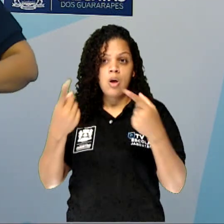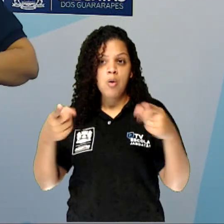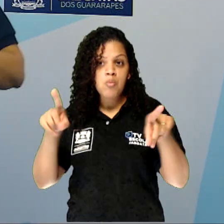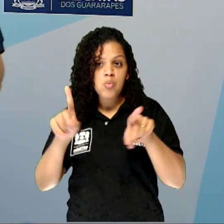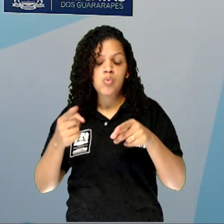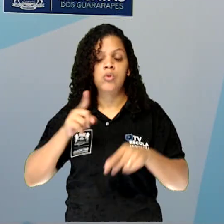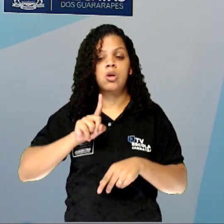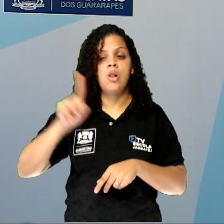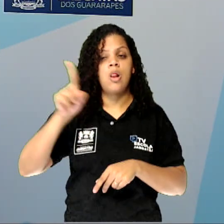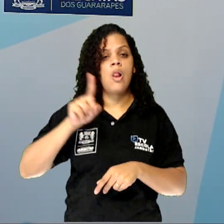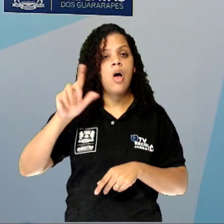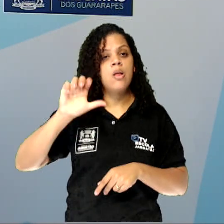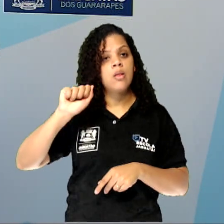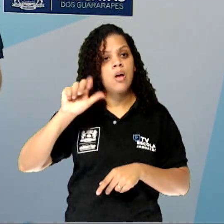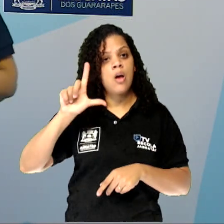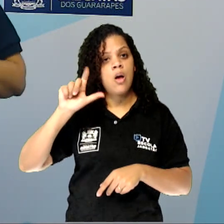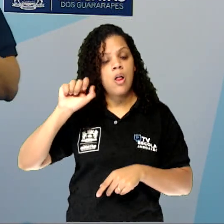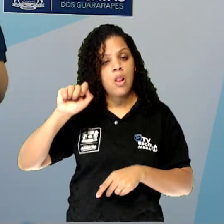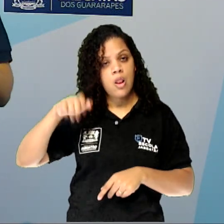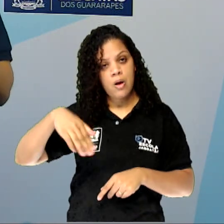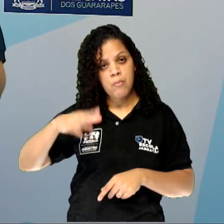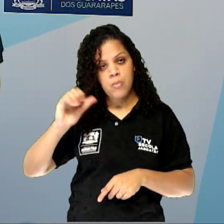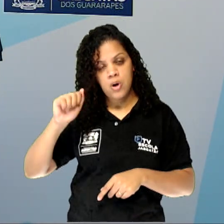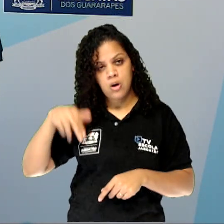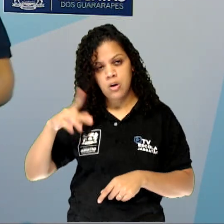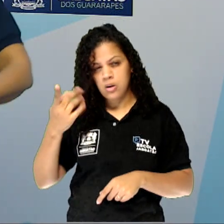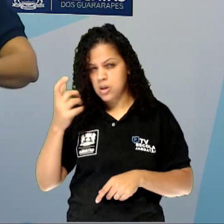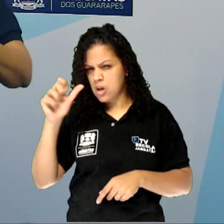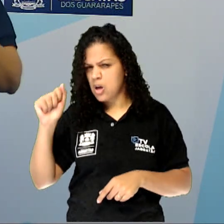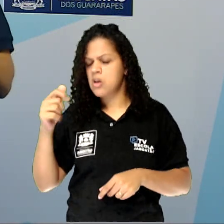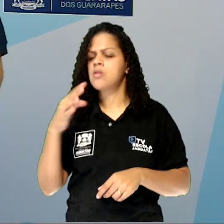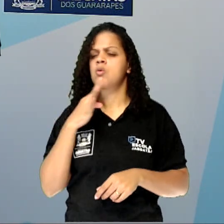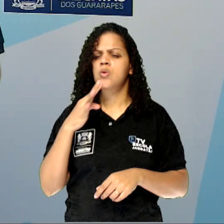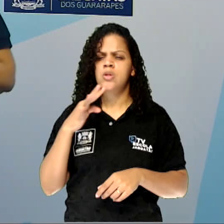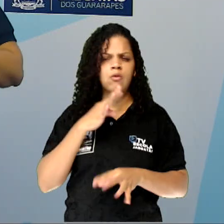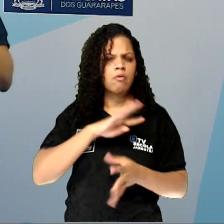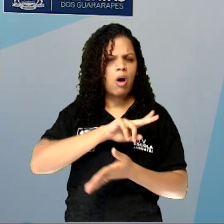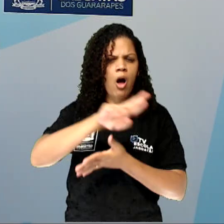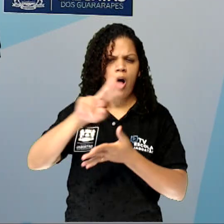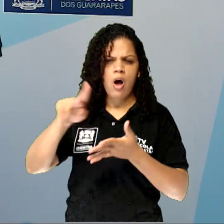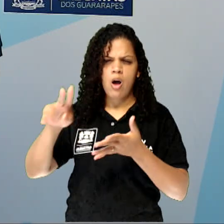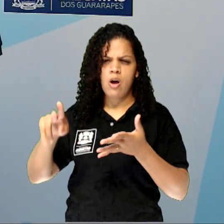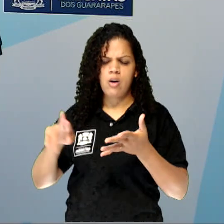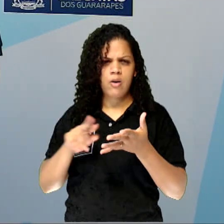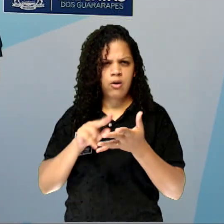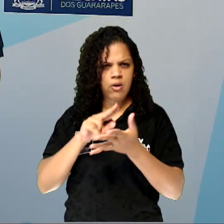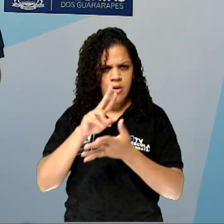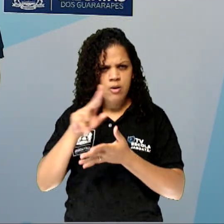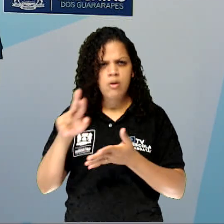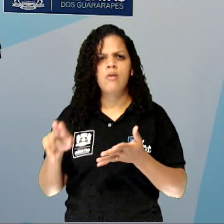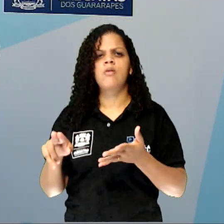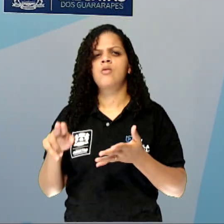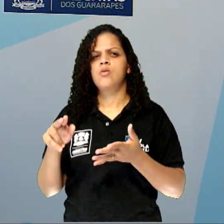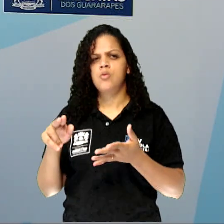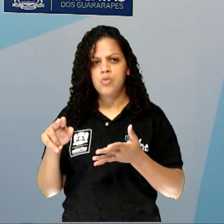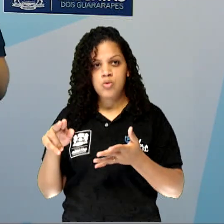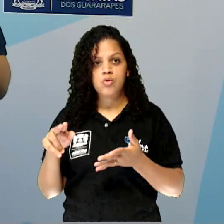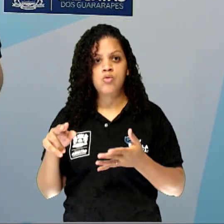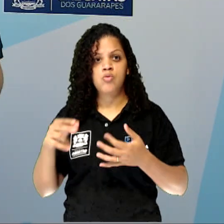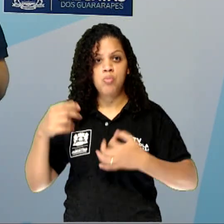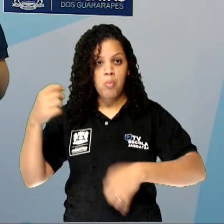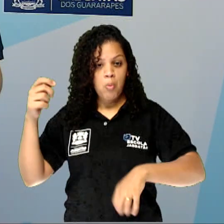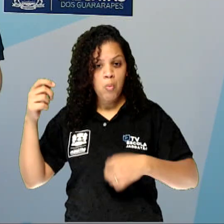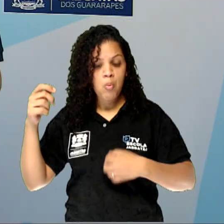Alemanha, ele conheceu muitos músicos, né, músicos contemporâneos, que, né, isso acabou influenciando na obra dele, né? Então, assim,